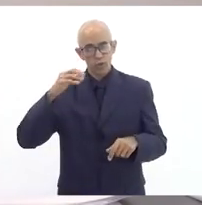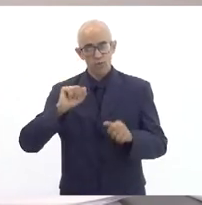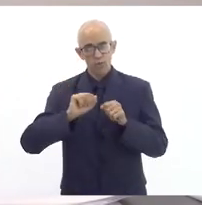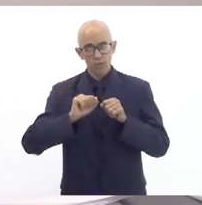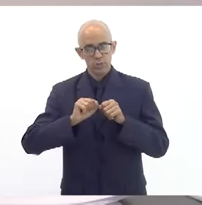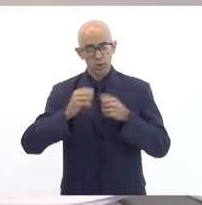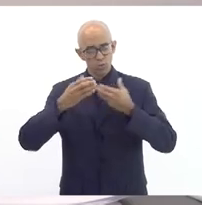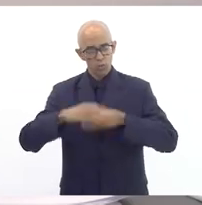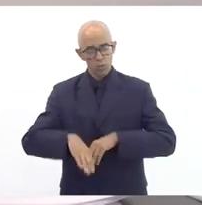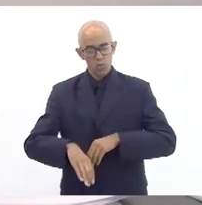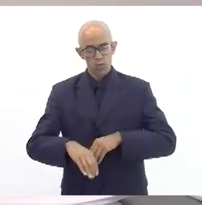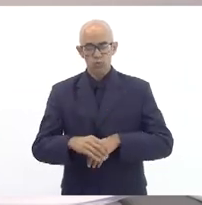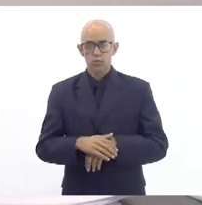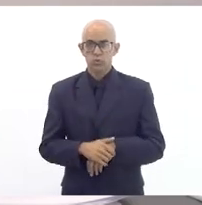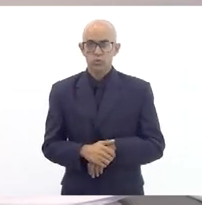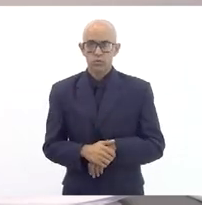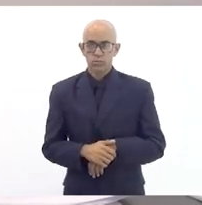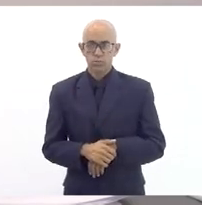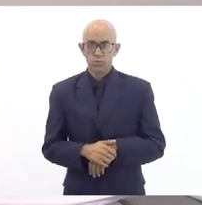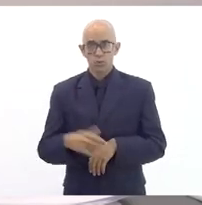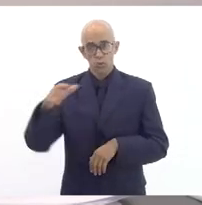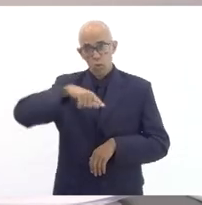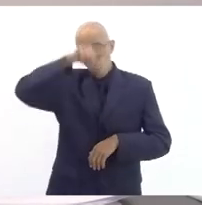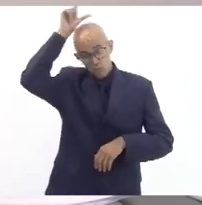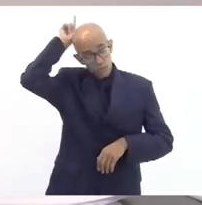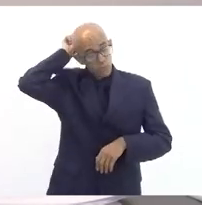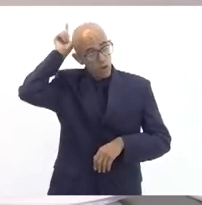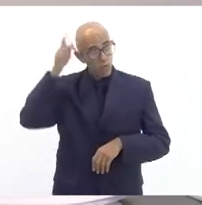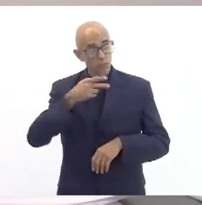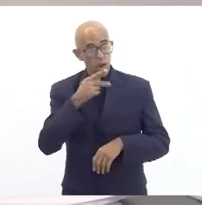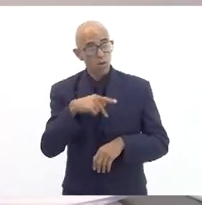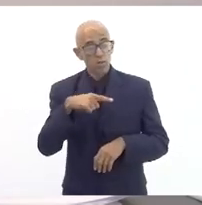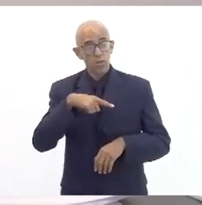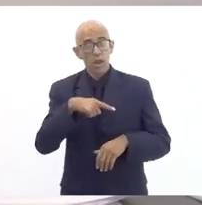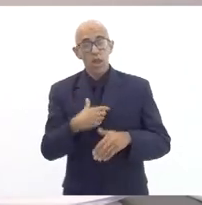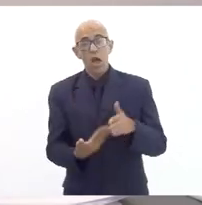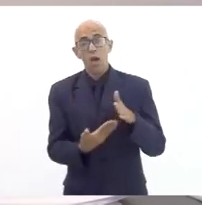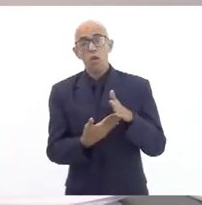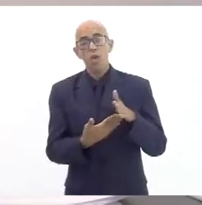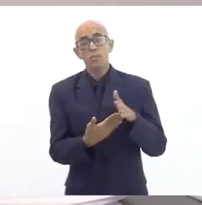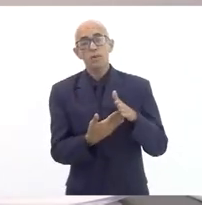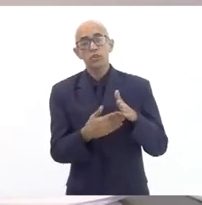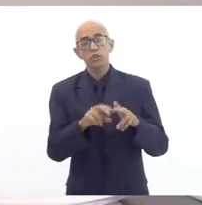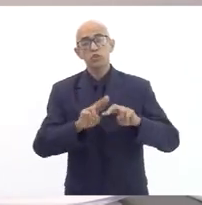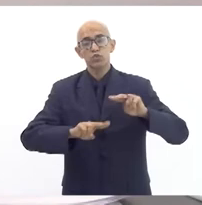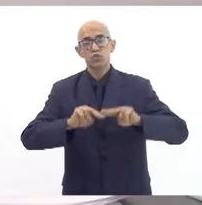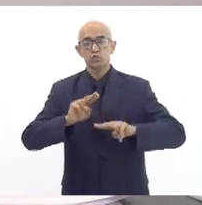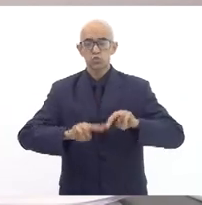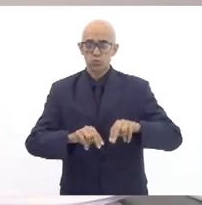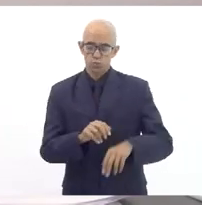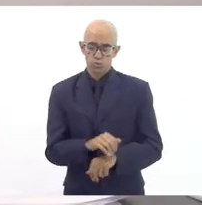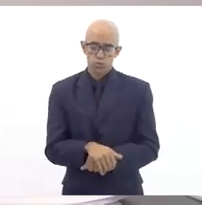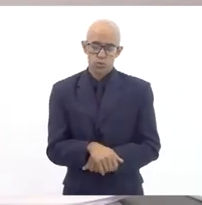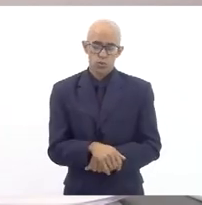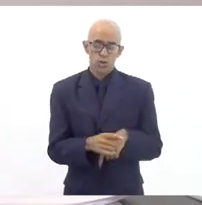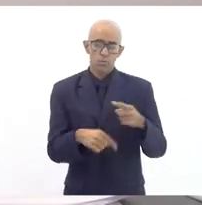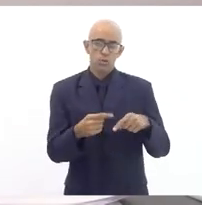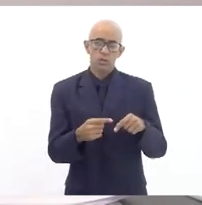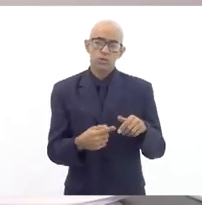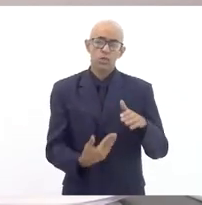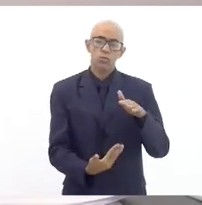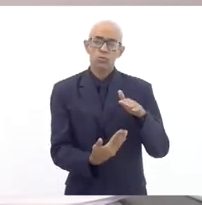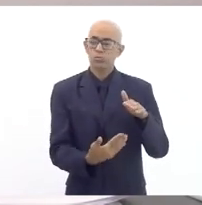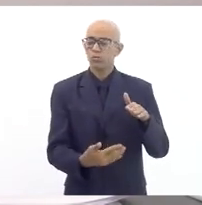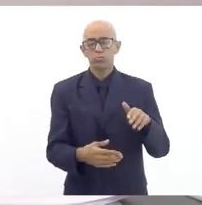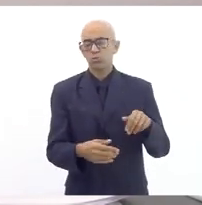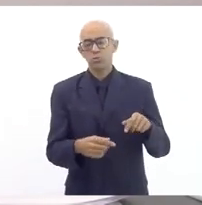concurso público. Segundo o deputado dos Paulo, tem até o mês de junho, que depois tem um impedimento legal, que é o impedimento do processo